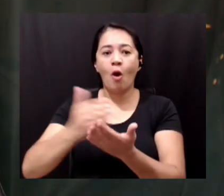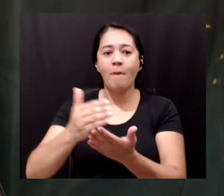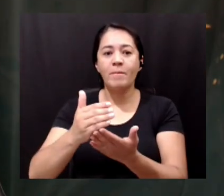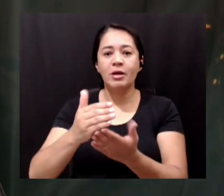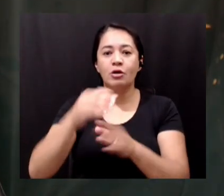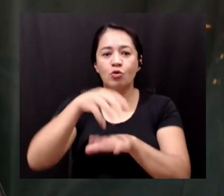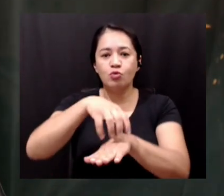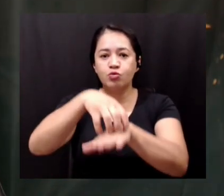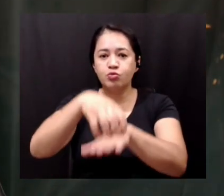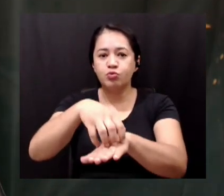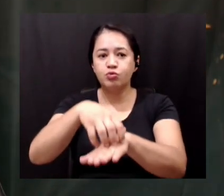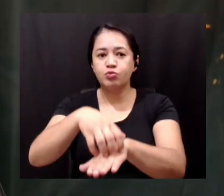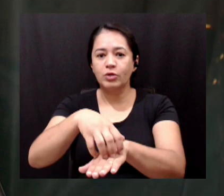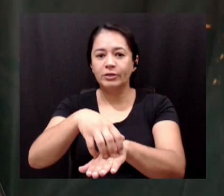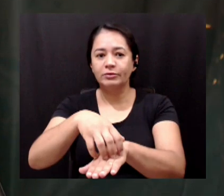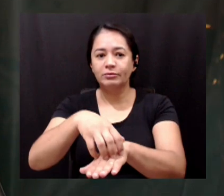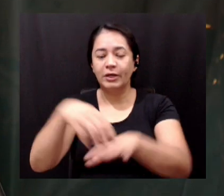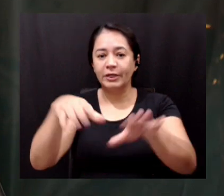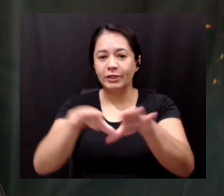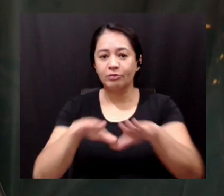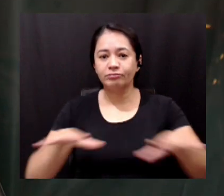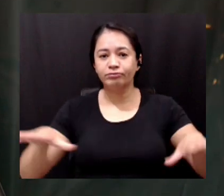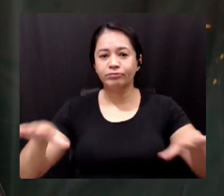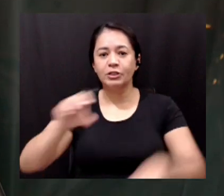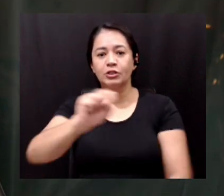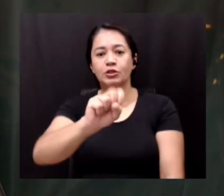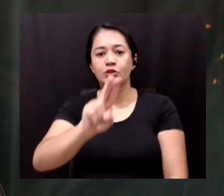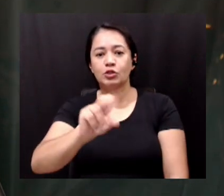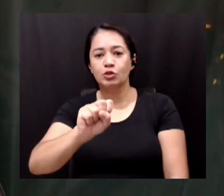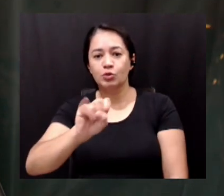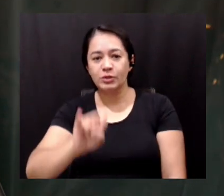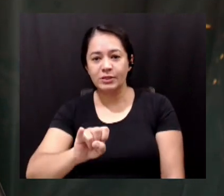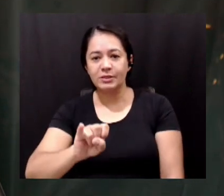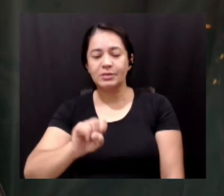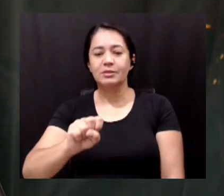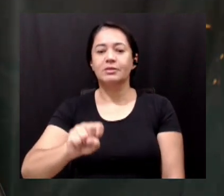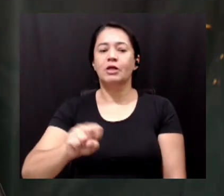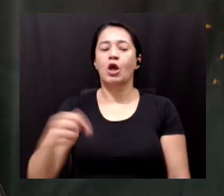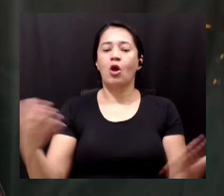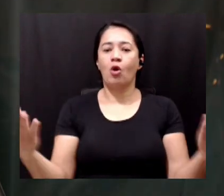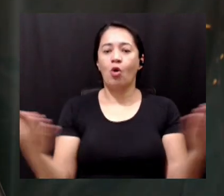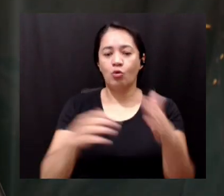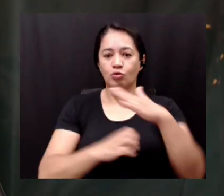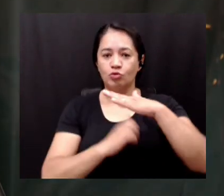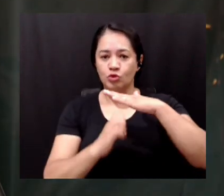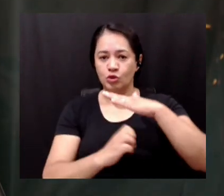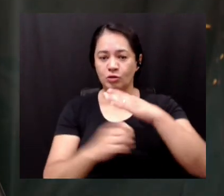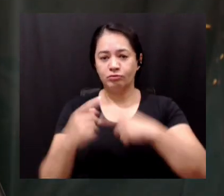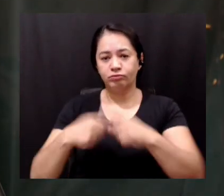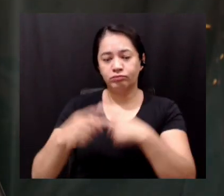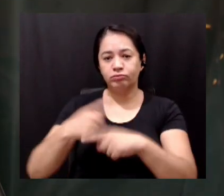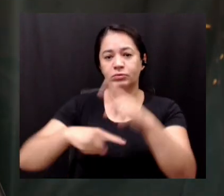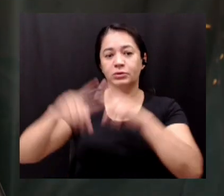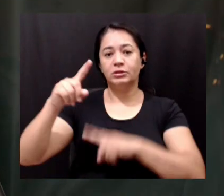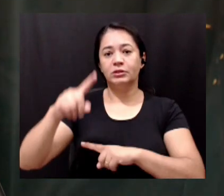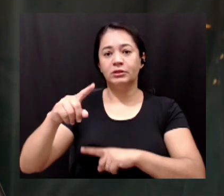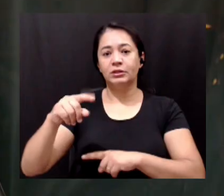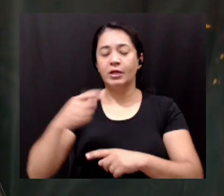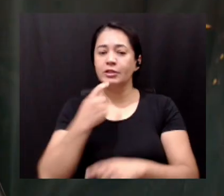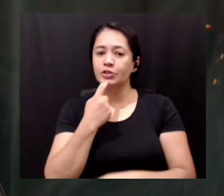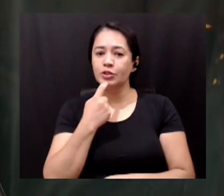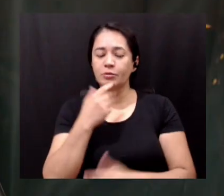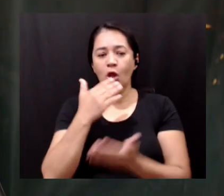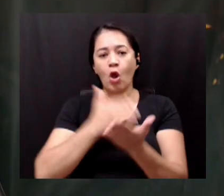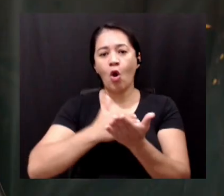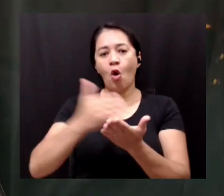Swiss Park, tá? A partir de hoje, a Empresa Municipal de Desenvolvimento de Campinas iniciou a operação piloto